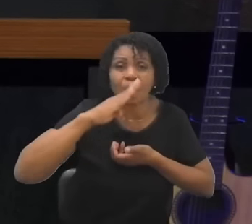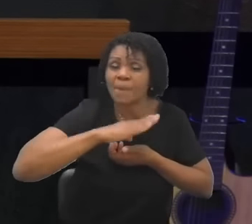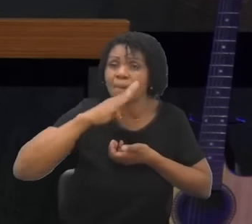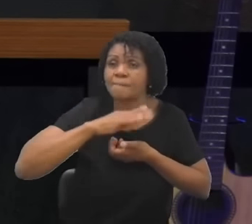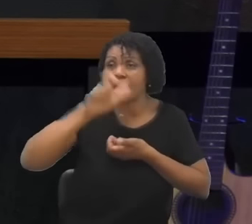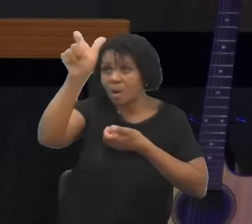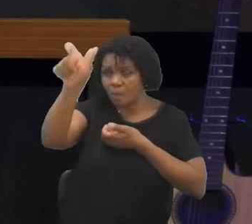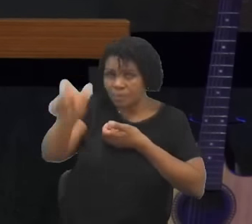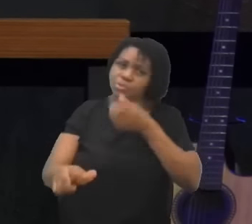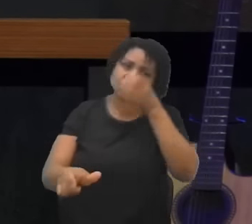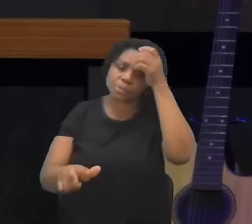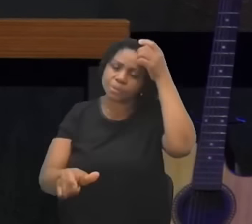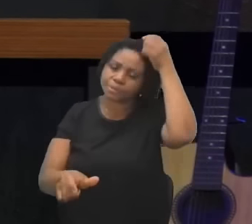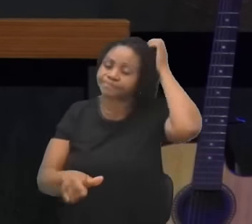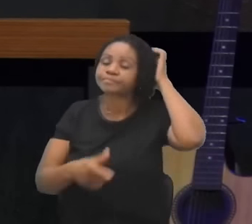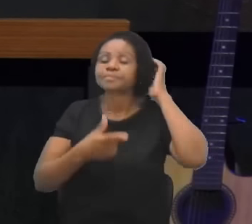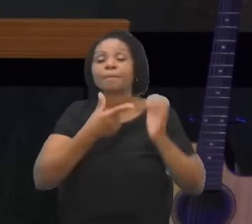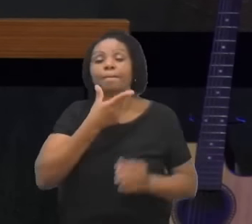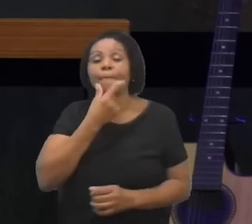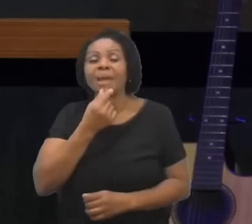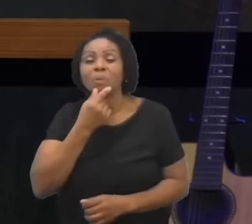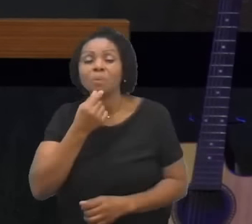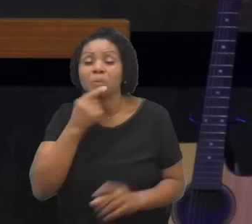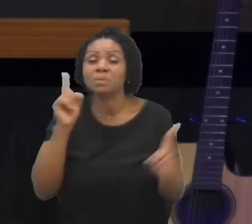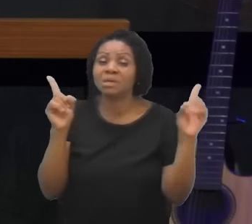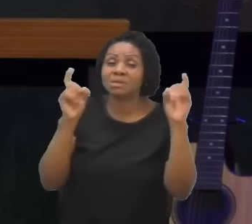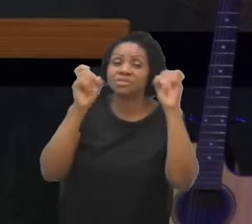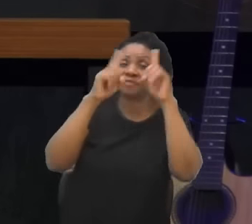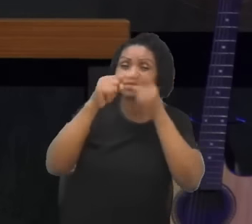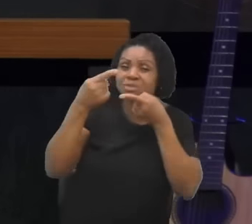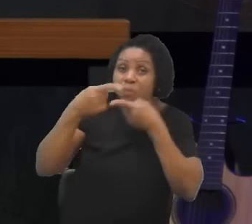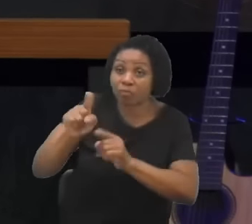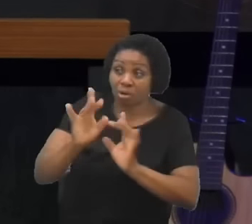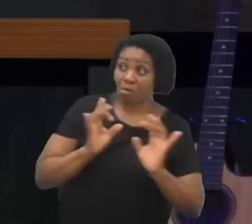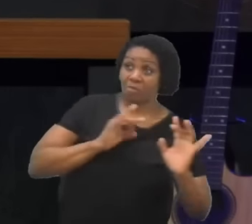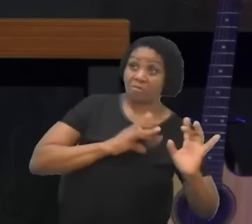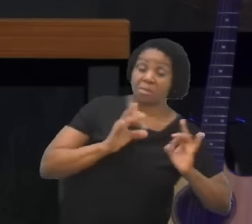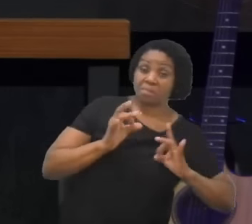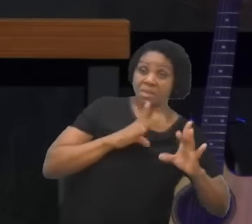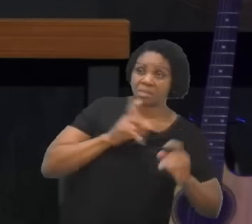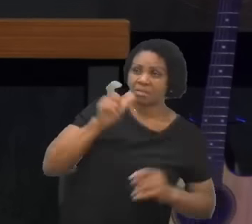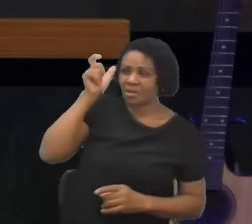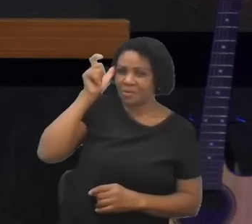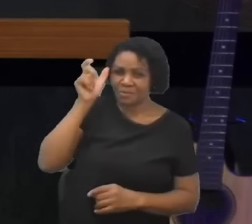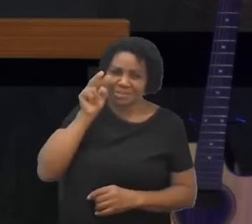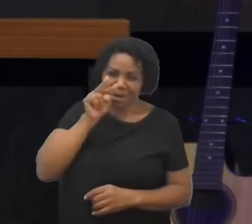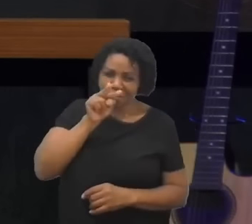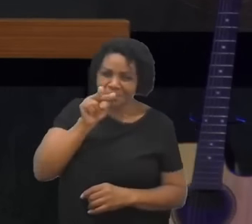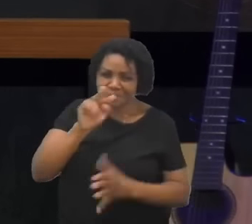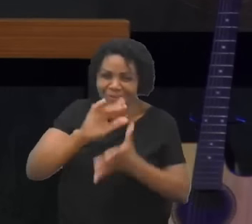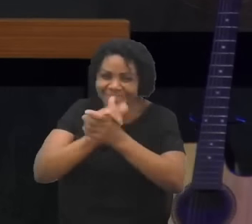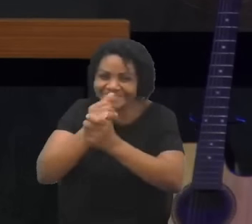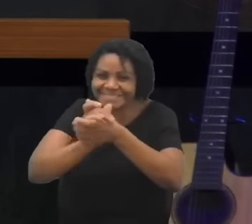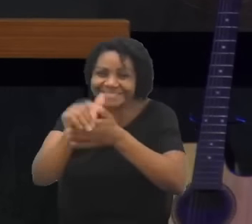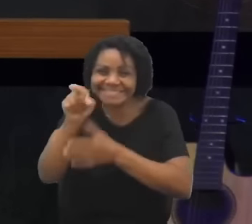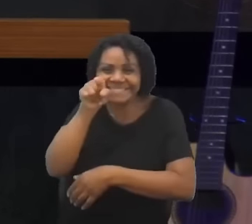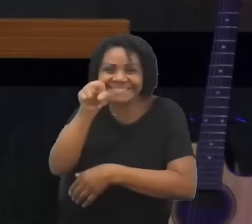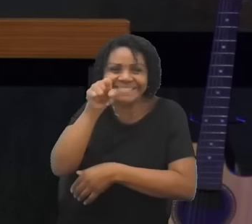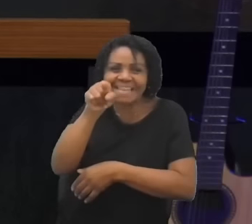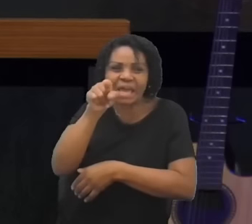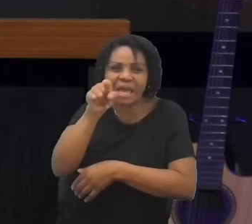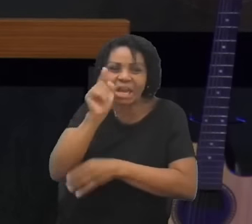como um homem que dava trabalho e provocava medo. O diabo olhou para ele e falou, esse daí